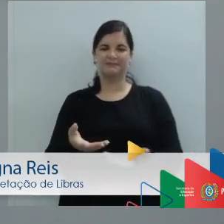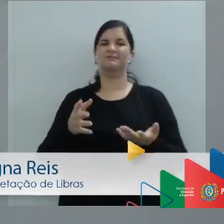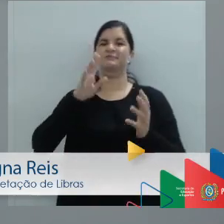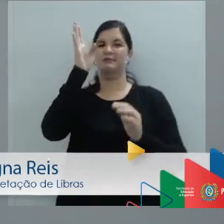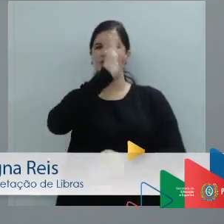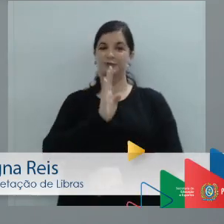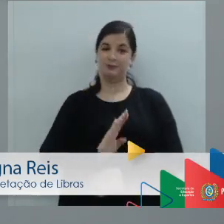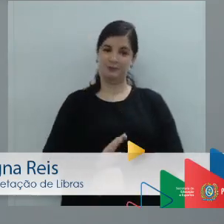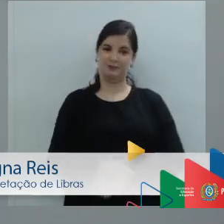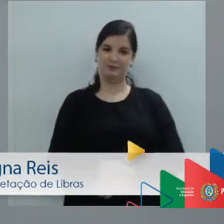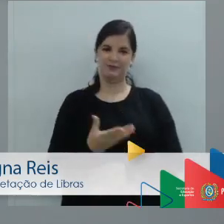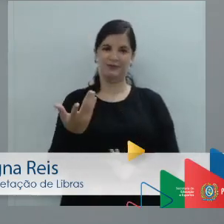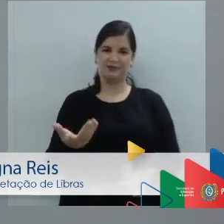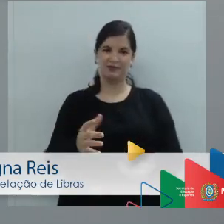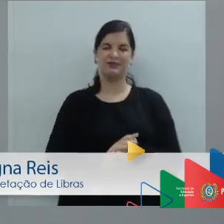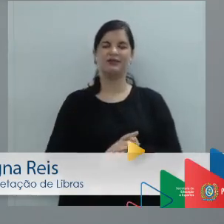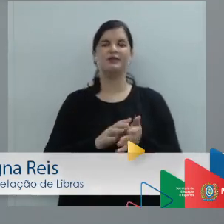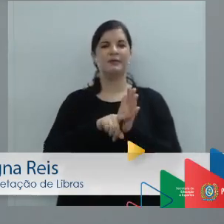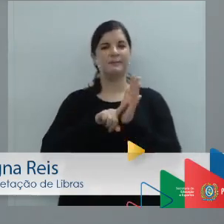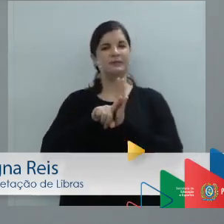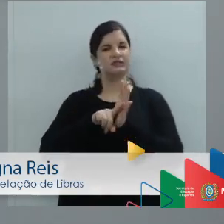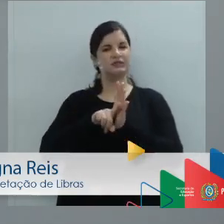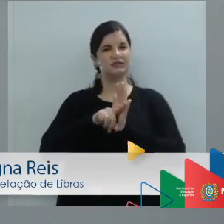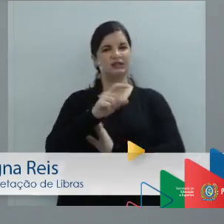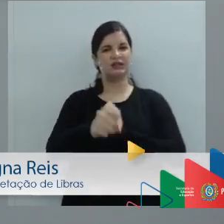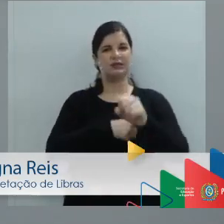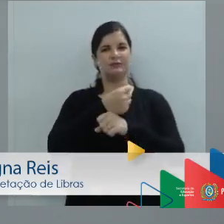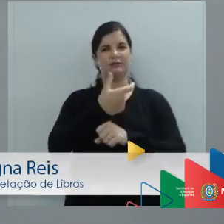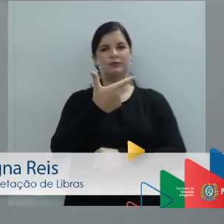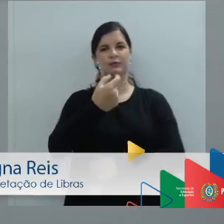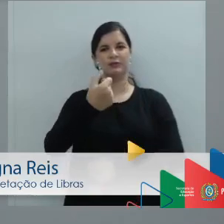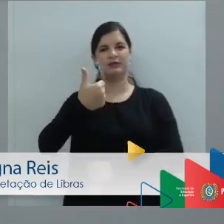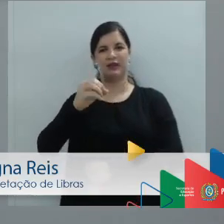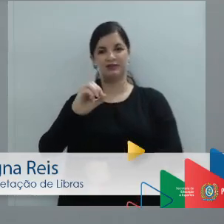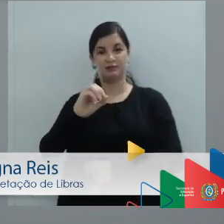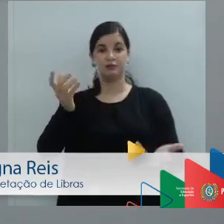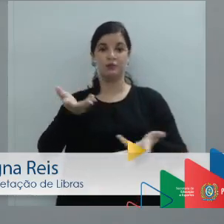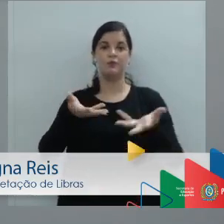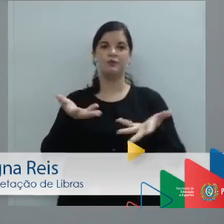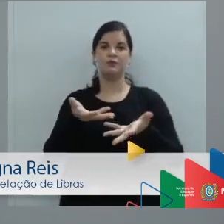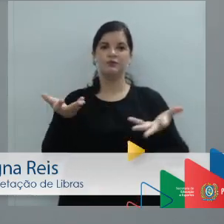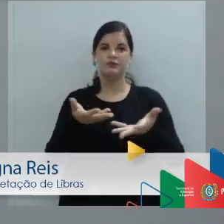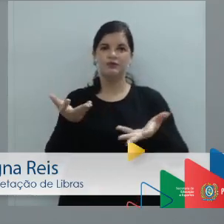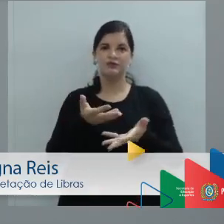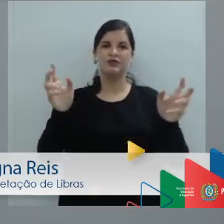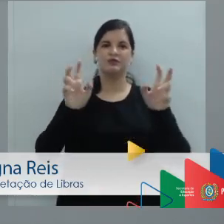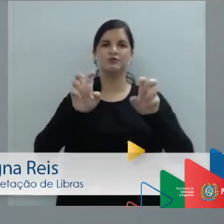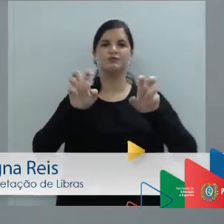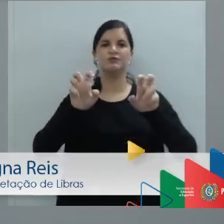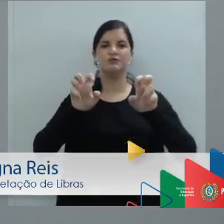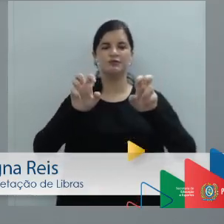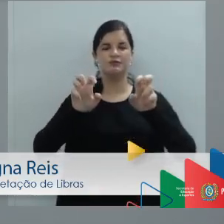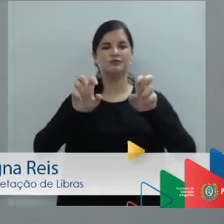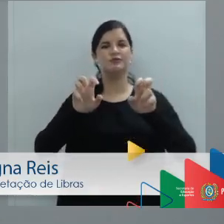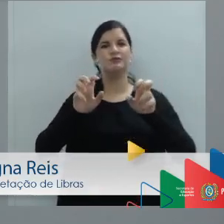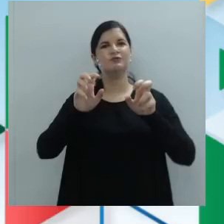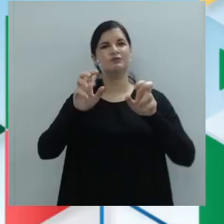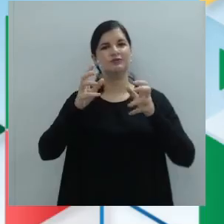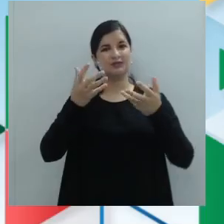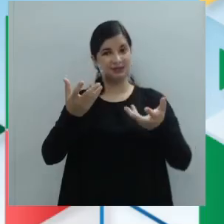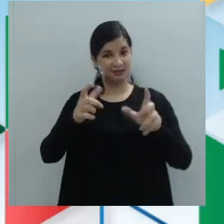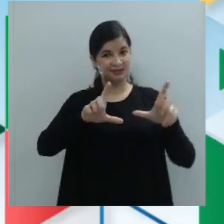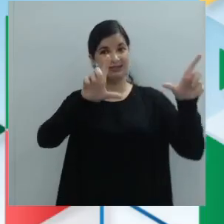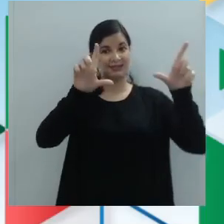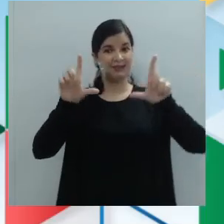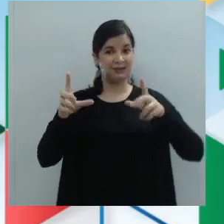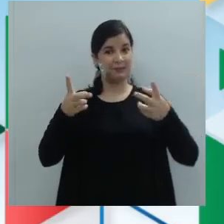no Brasil, segundo o censo 2010. E hoje o nosso assunto é, como há na